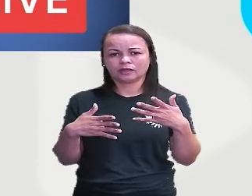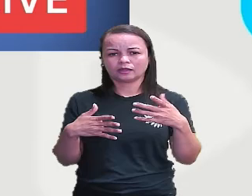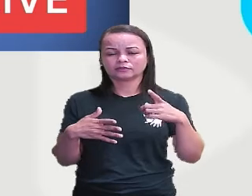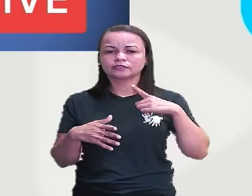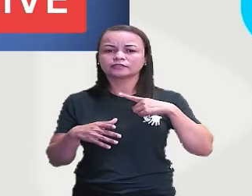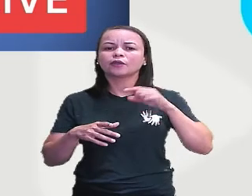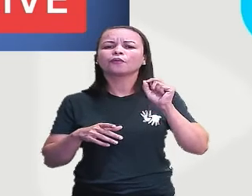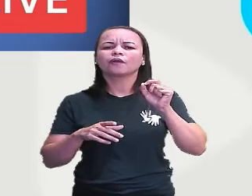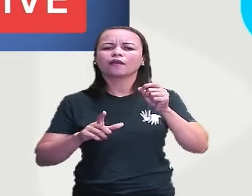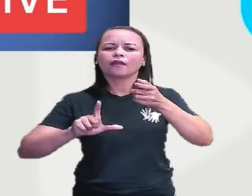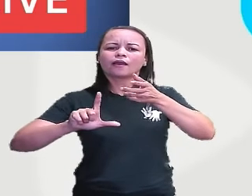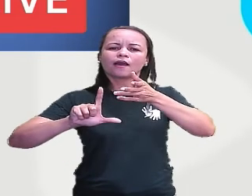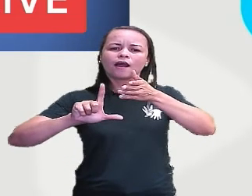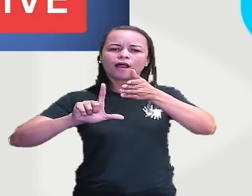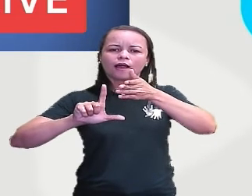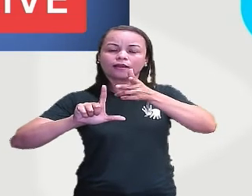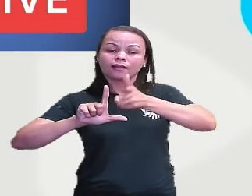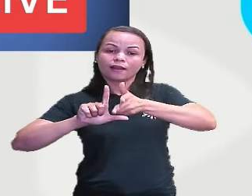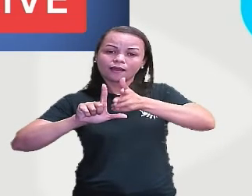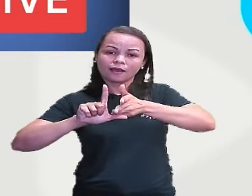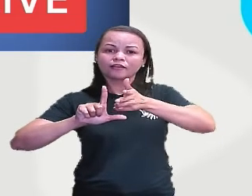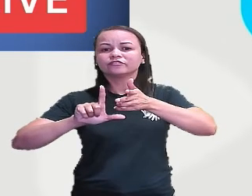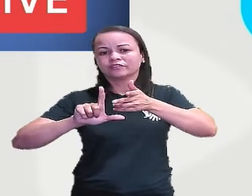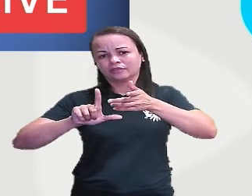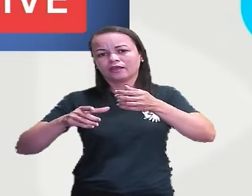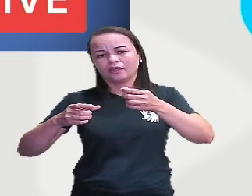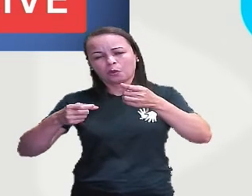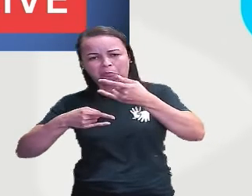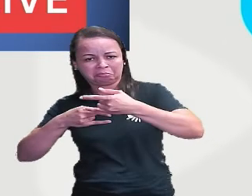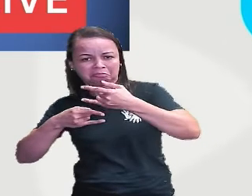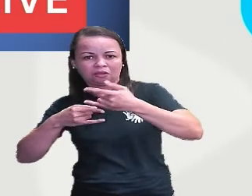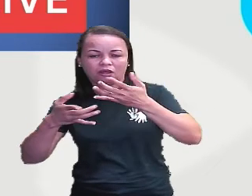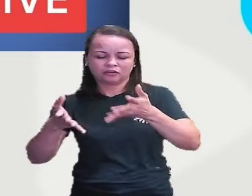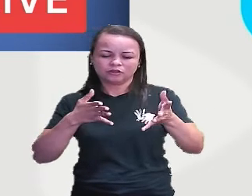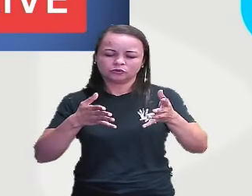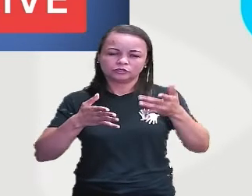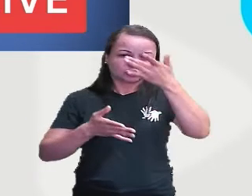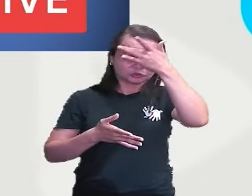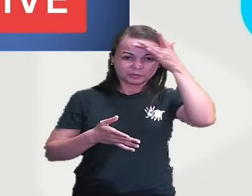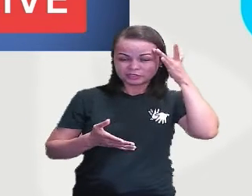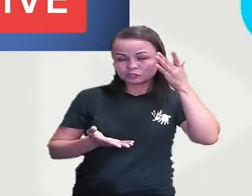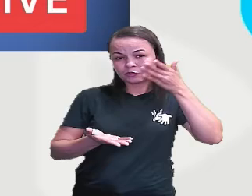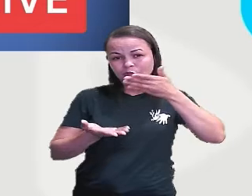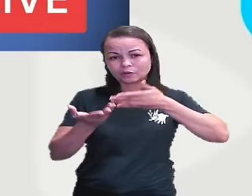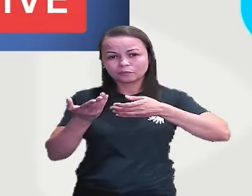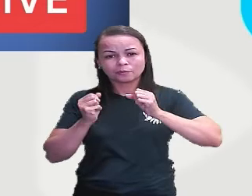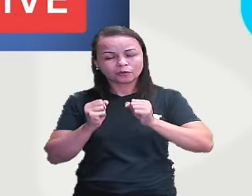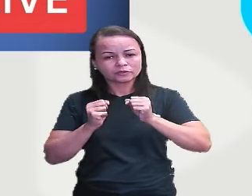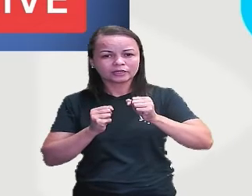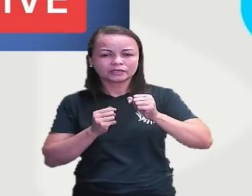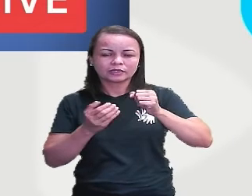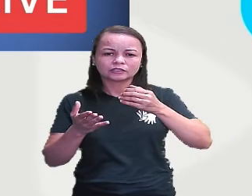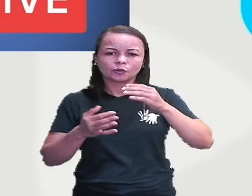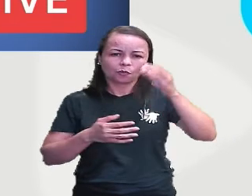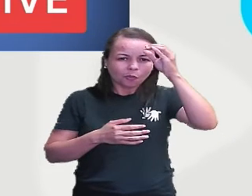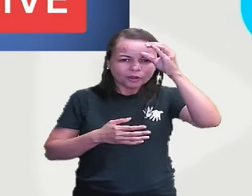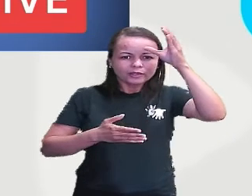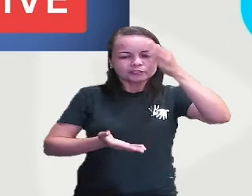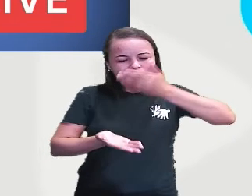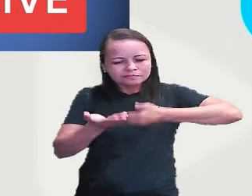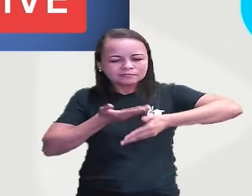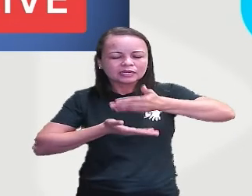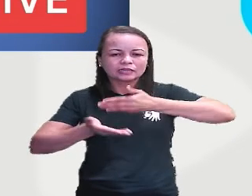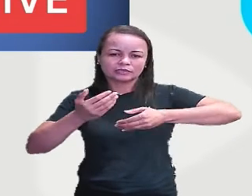lives, onde duas pessoas, por exemplo, poderiam estar trocando conhecimento, cada uma num lugarzinho. E ali a gente também